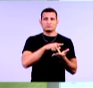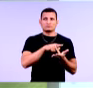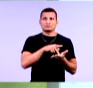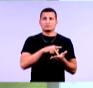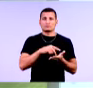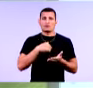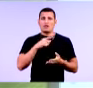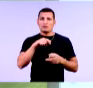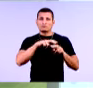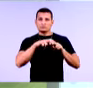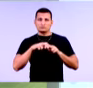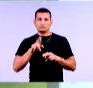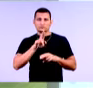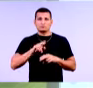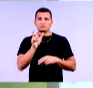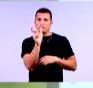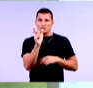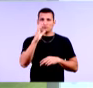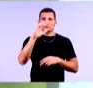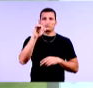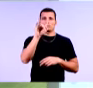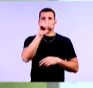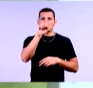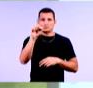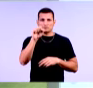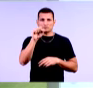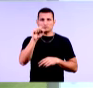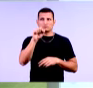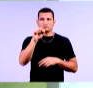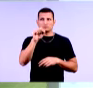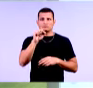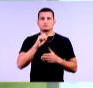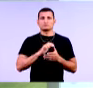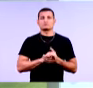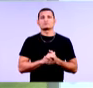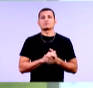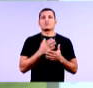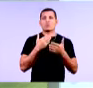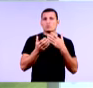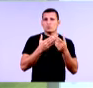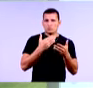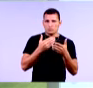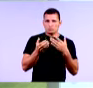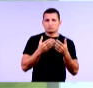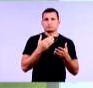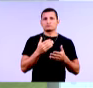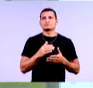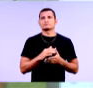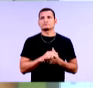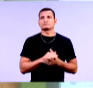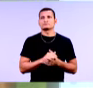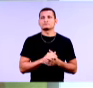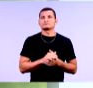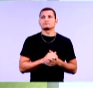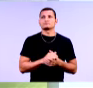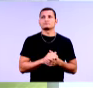que nós utilizamos a palavra reservada class. Class, estou definindo alguma coisa. Class, estou definindo alguma coisa.